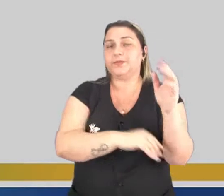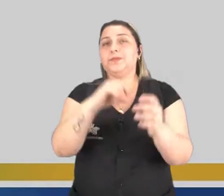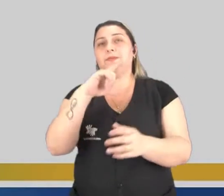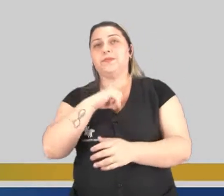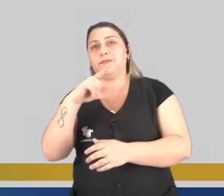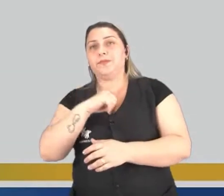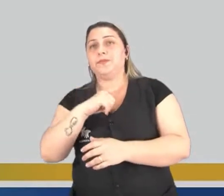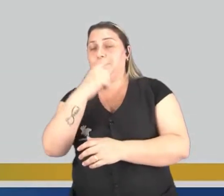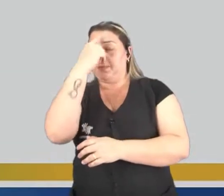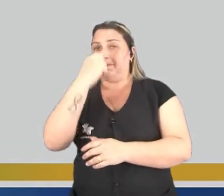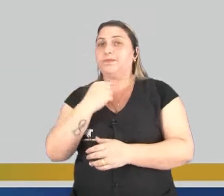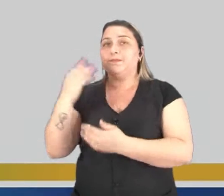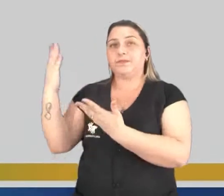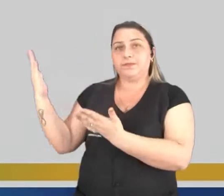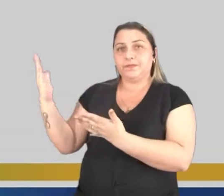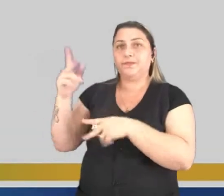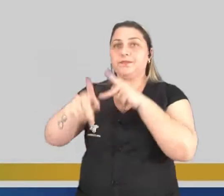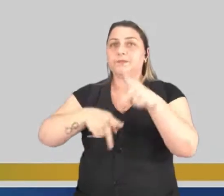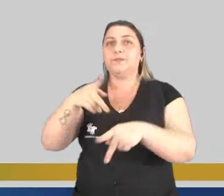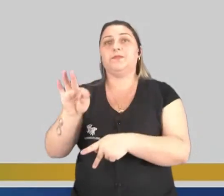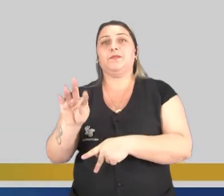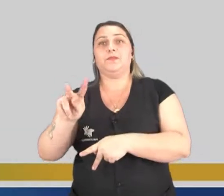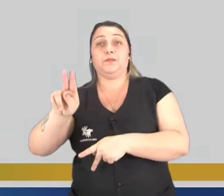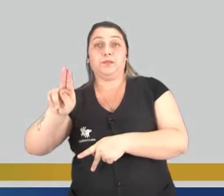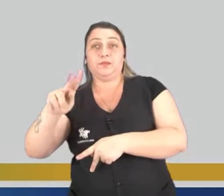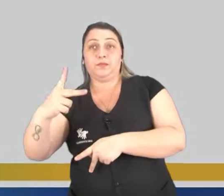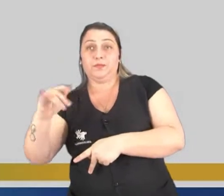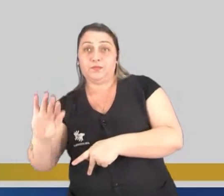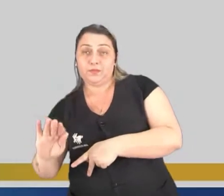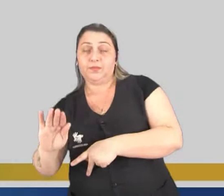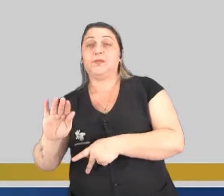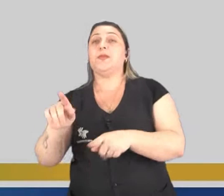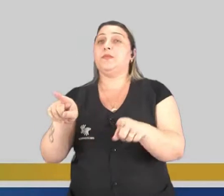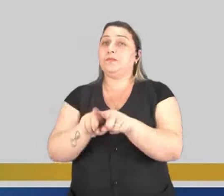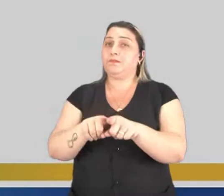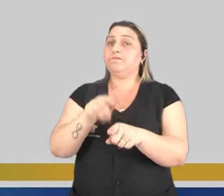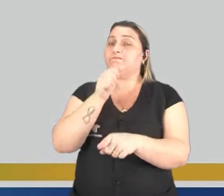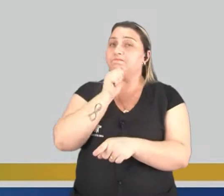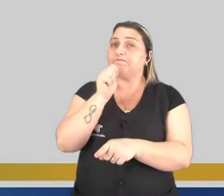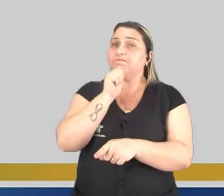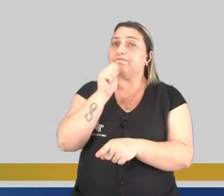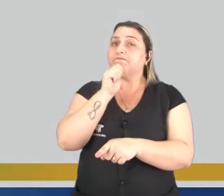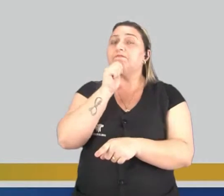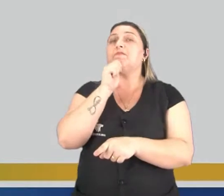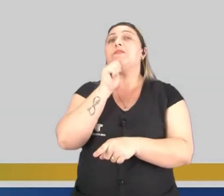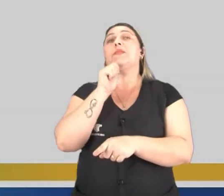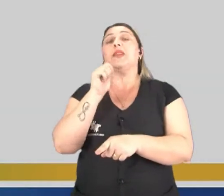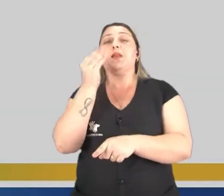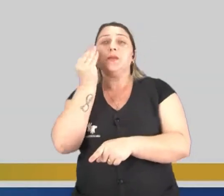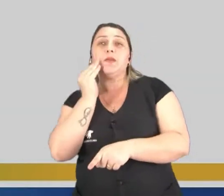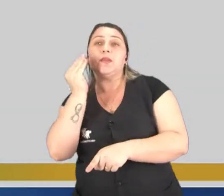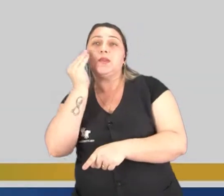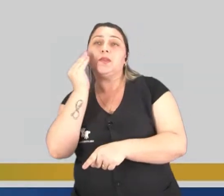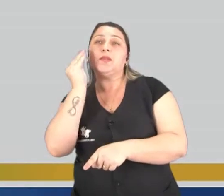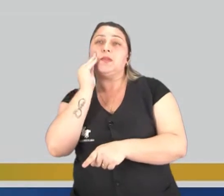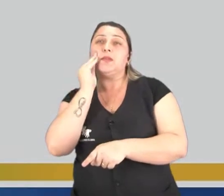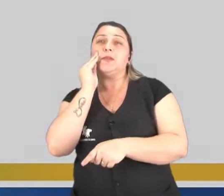temos uma foto também desses povos tupis guaranis que ainda resistem, um processo muito bonito de tentativa de